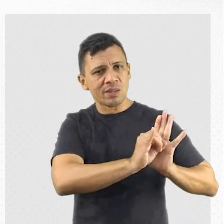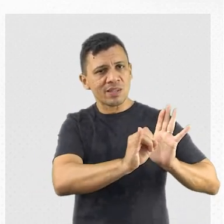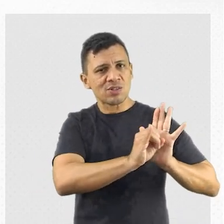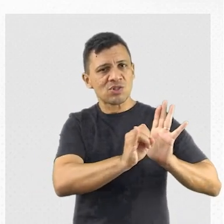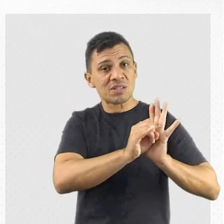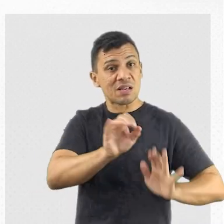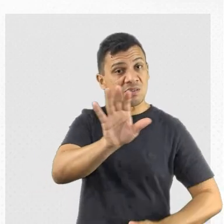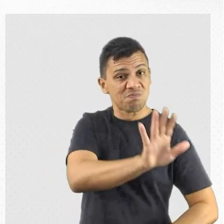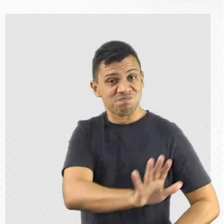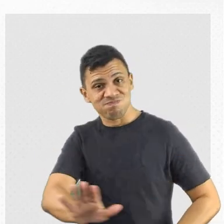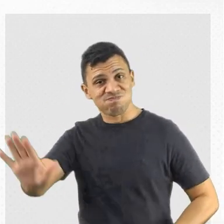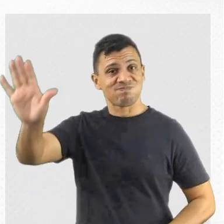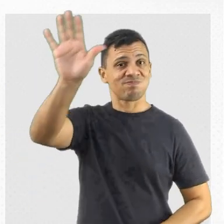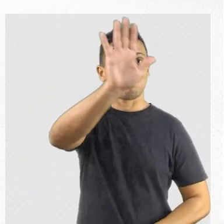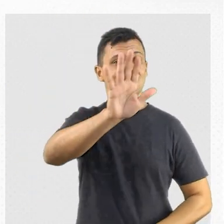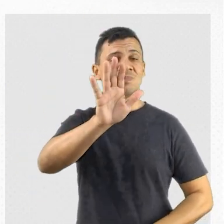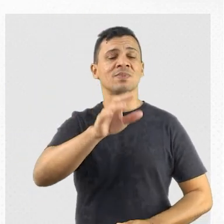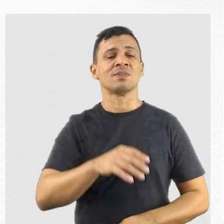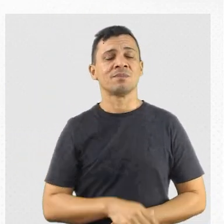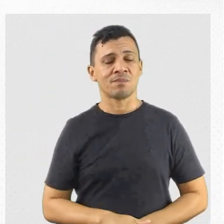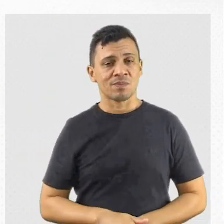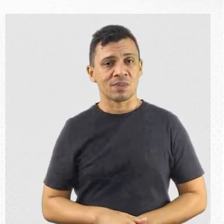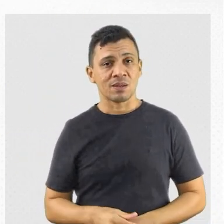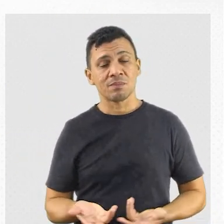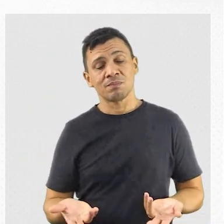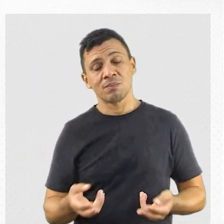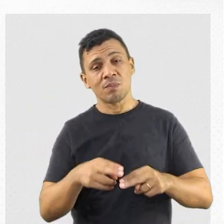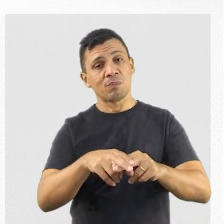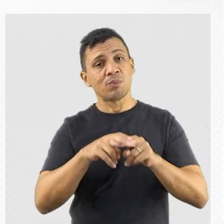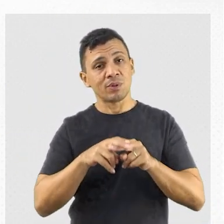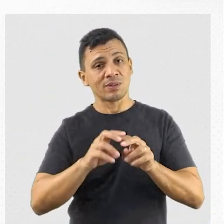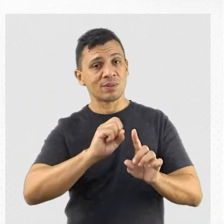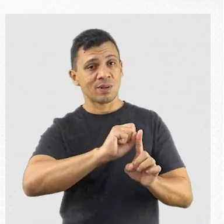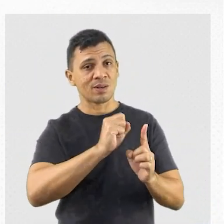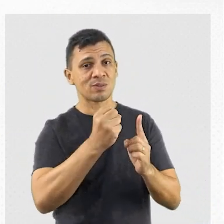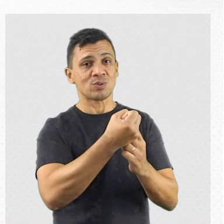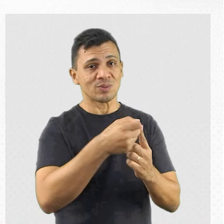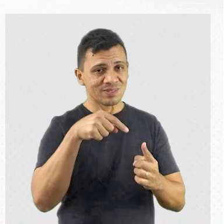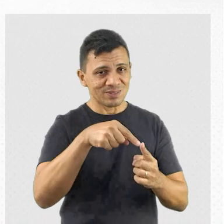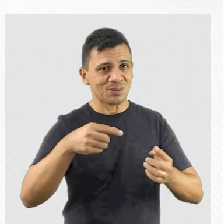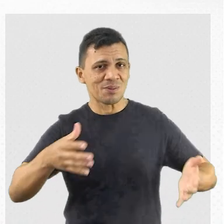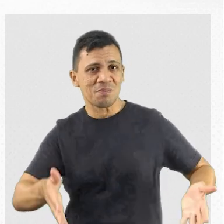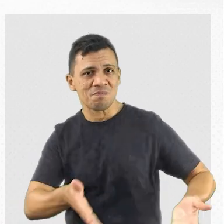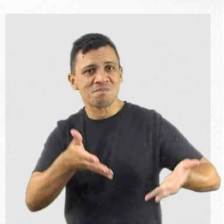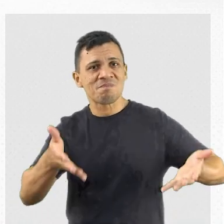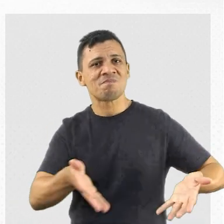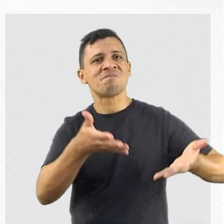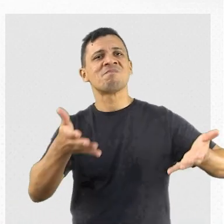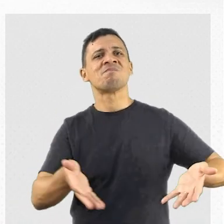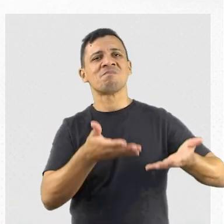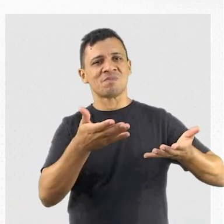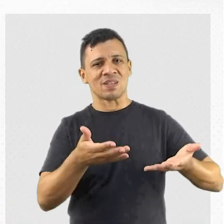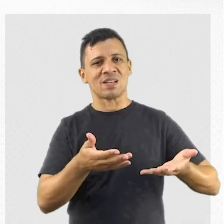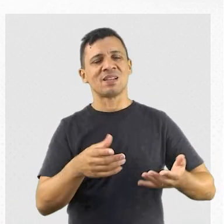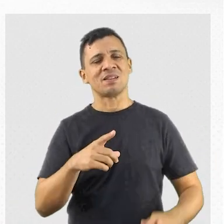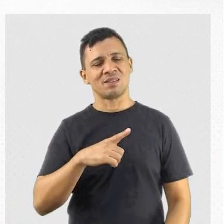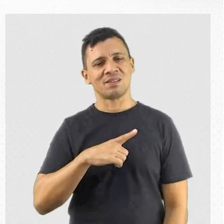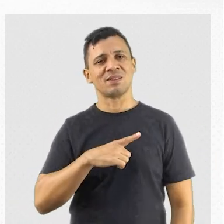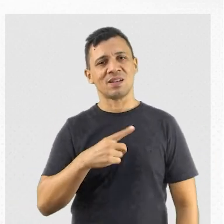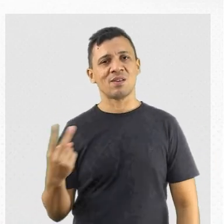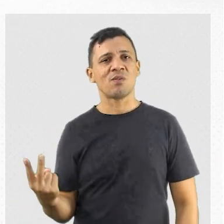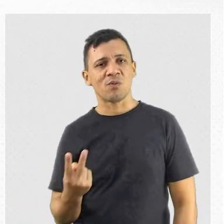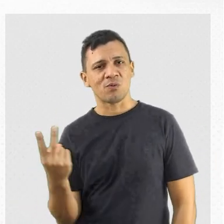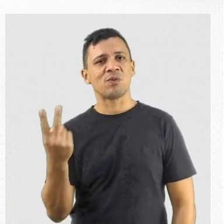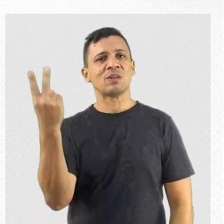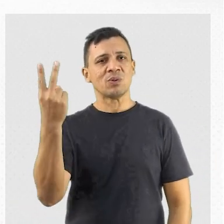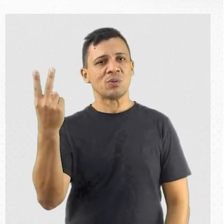vão apresentar diferentes respostas, ou seja, diferentes saídas reflexivas para essa problematização dessa